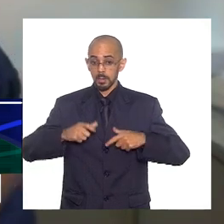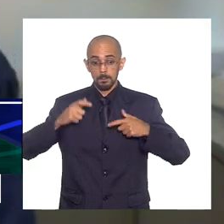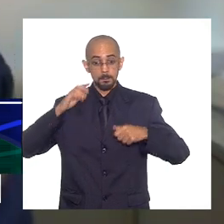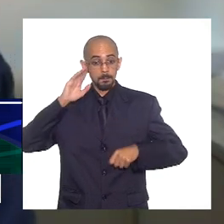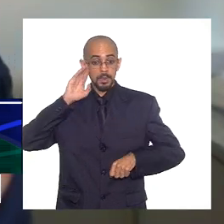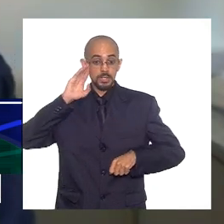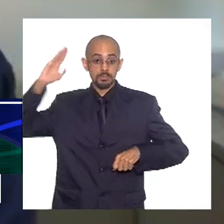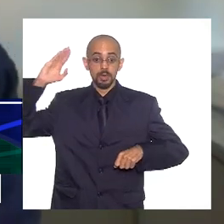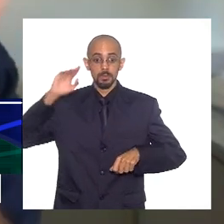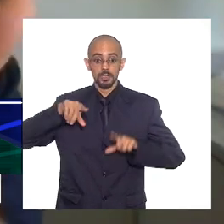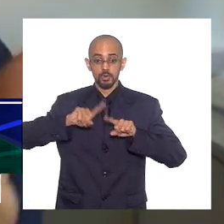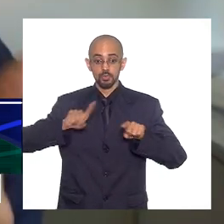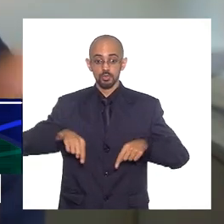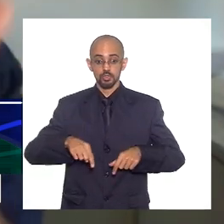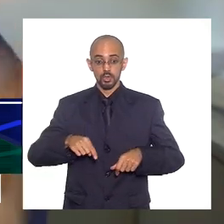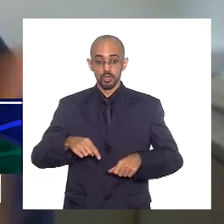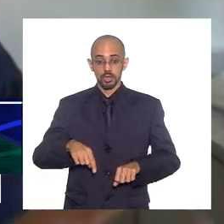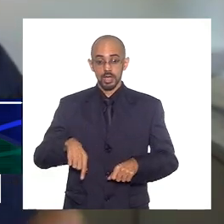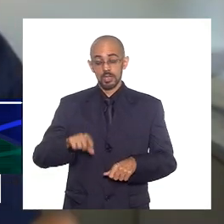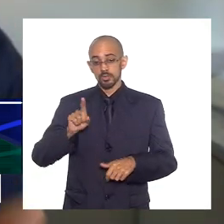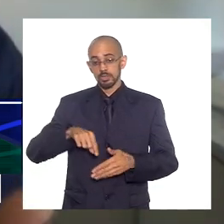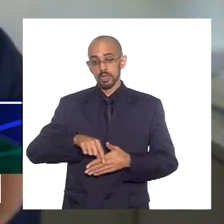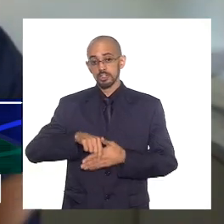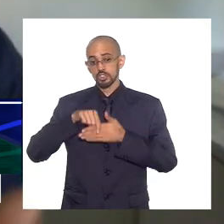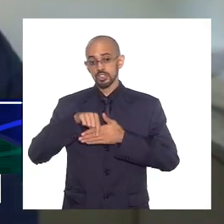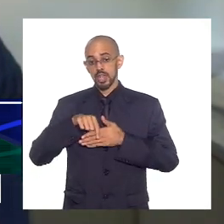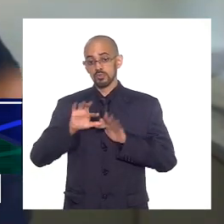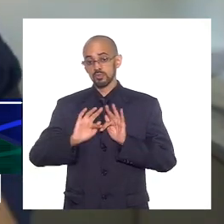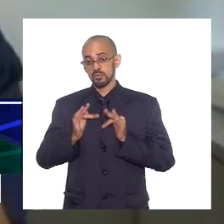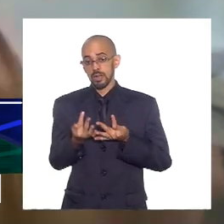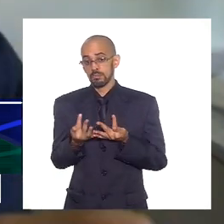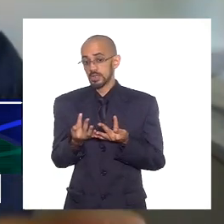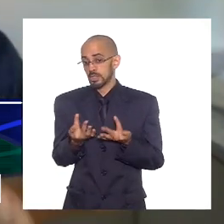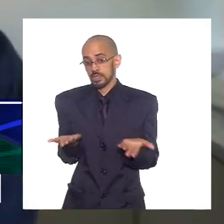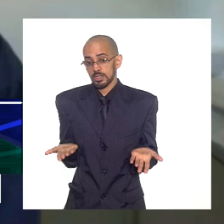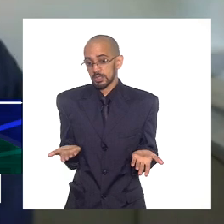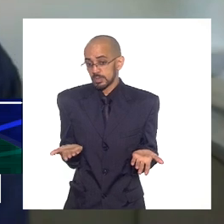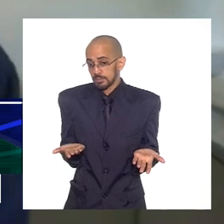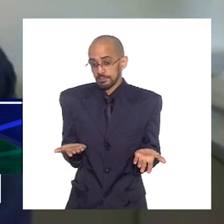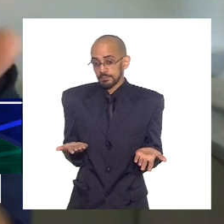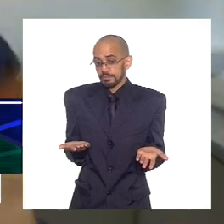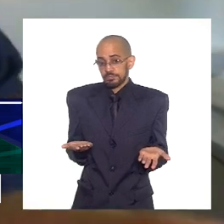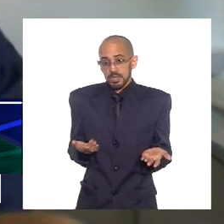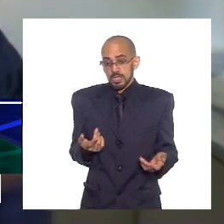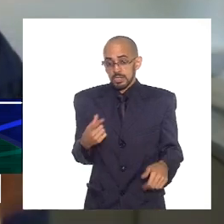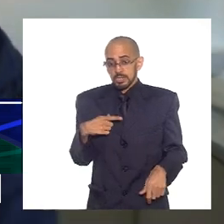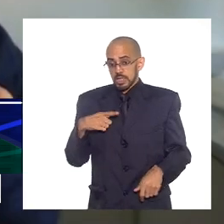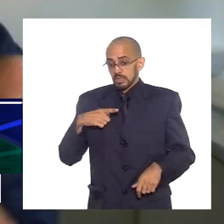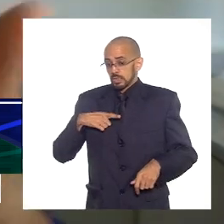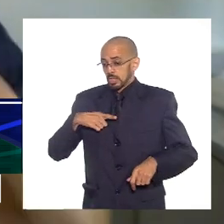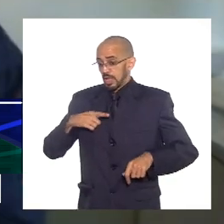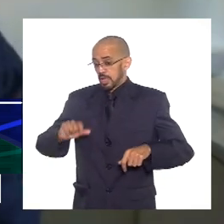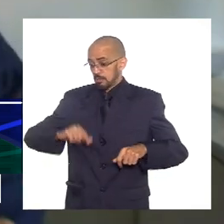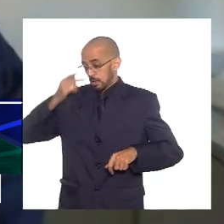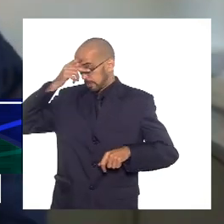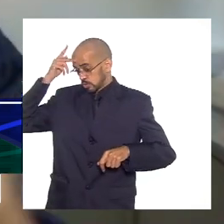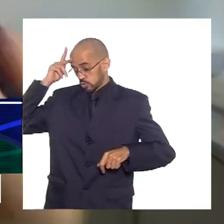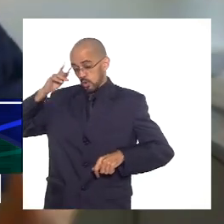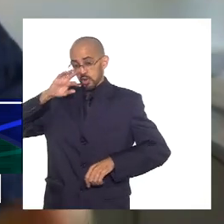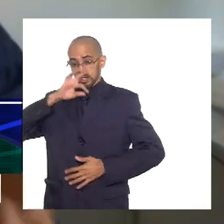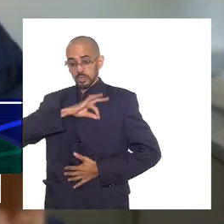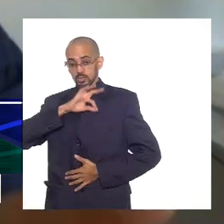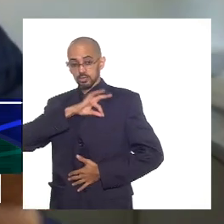o funcionário público, que é chefe de cabeça de família. Às vezes você tinha uma casa que um cidadão tinha um salário